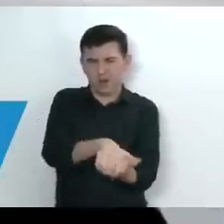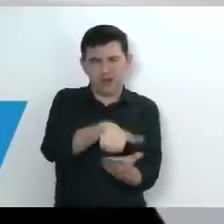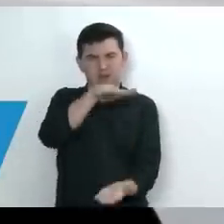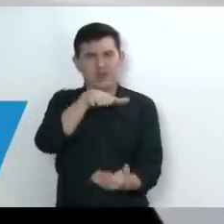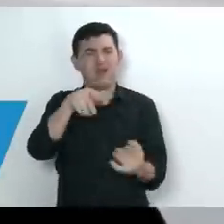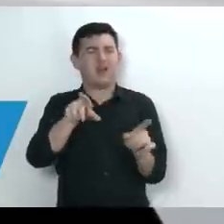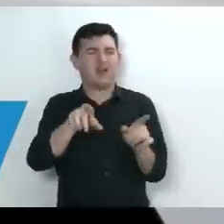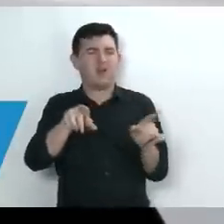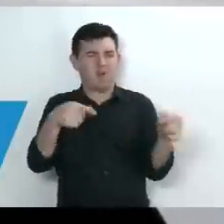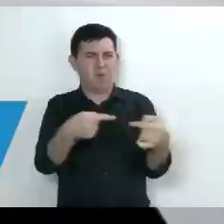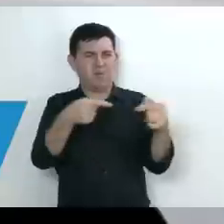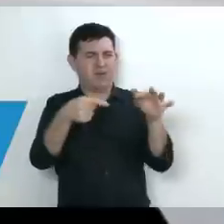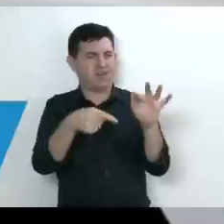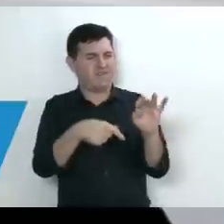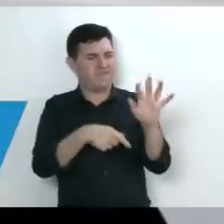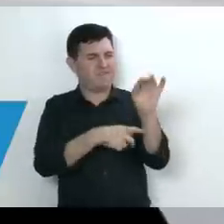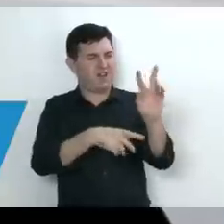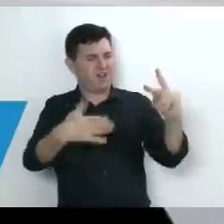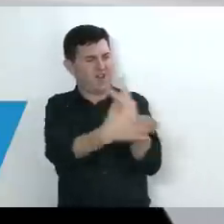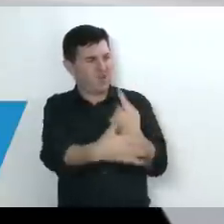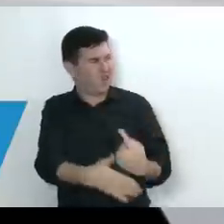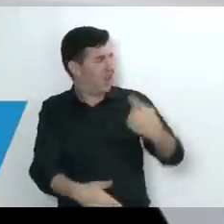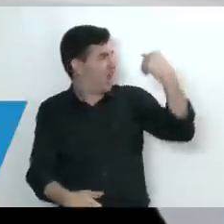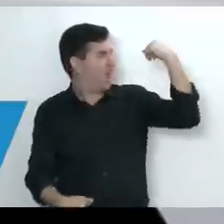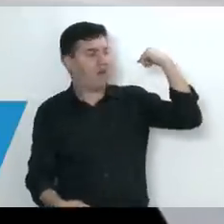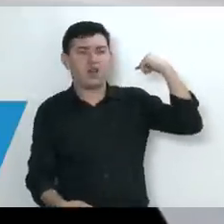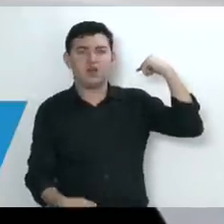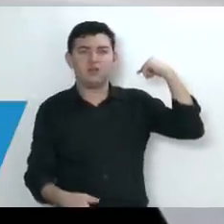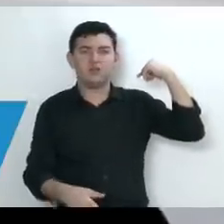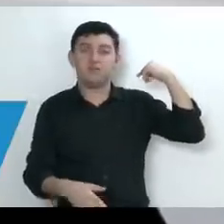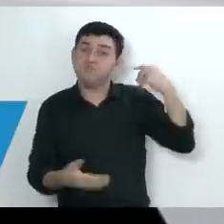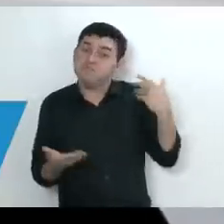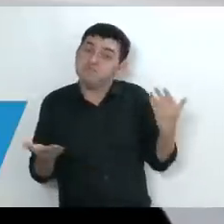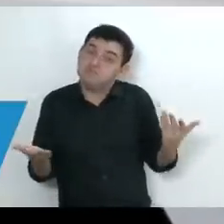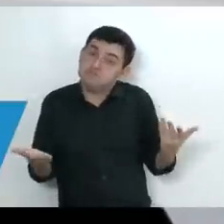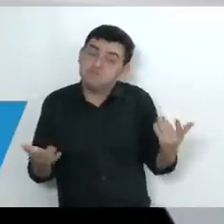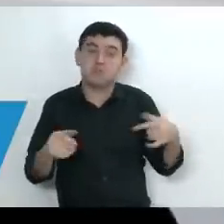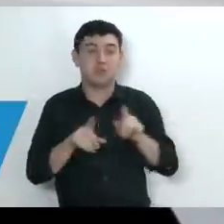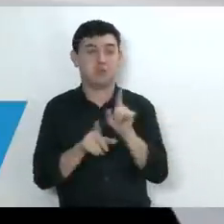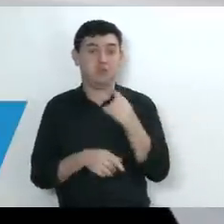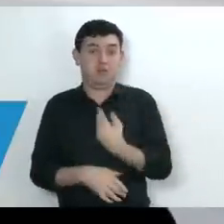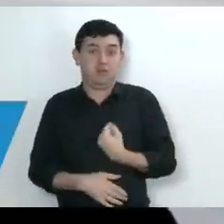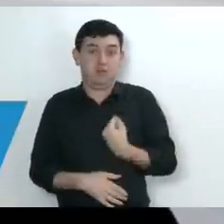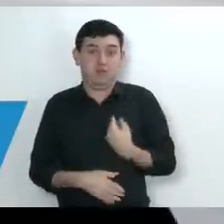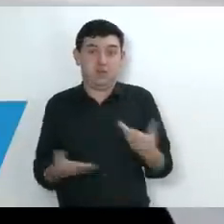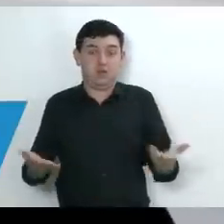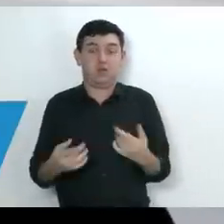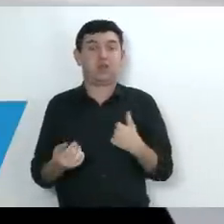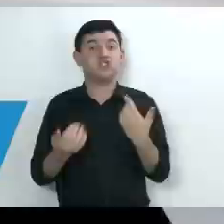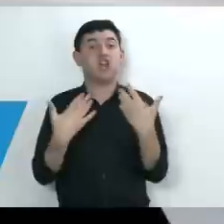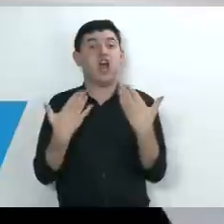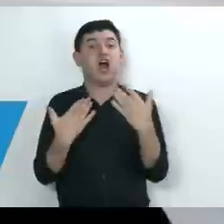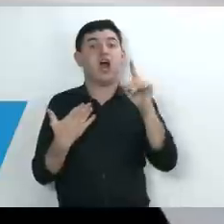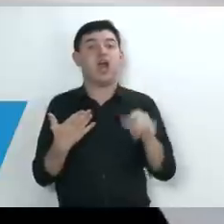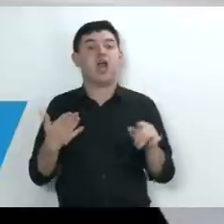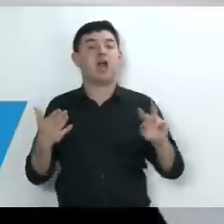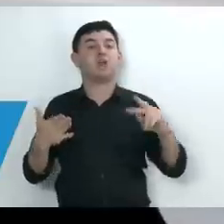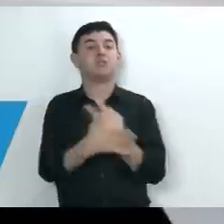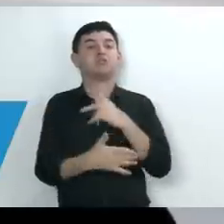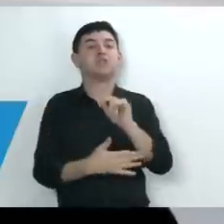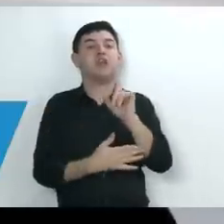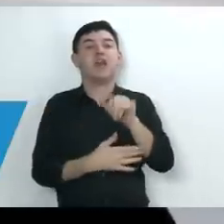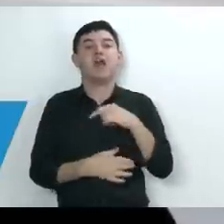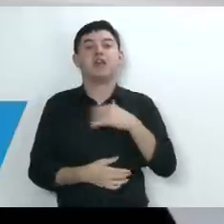à verdade dos fatos que ocorreram à época. Mas estamos diante de diálogos obtidos por meio ilícito, através de